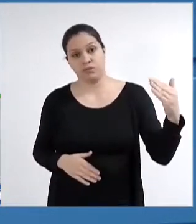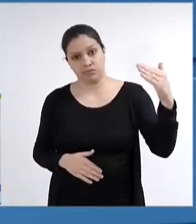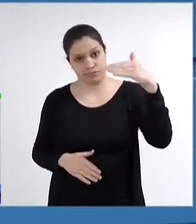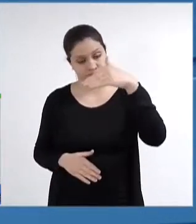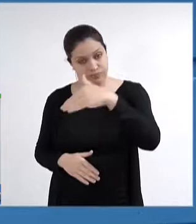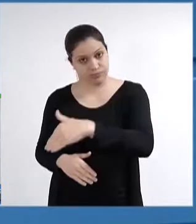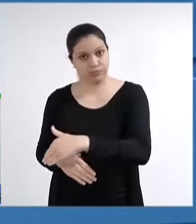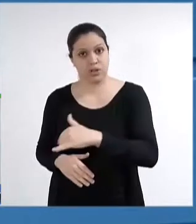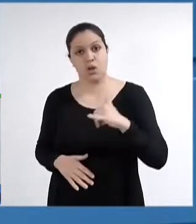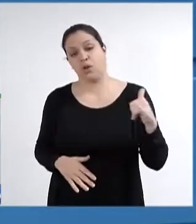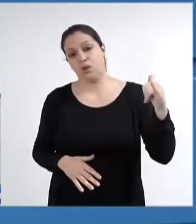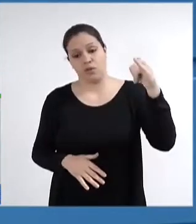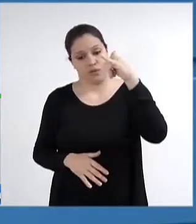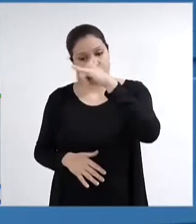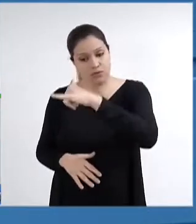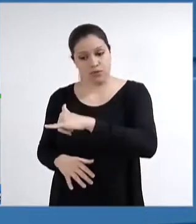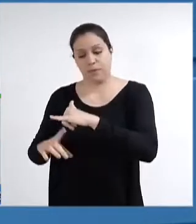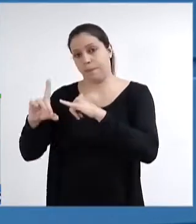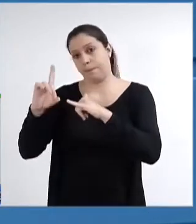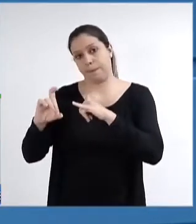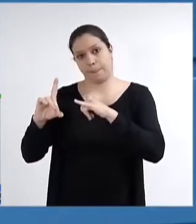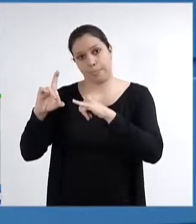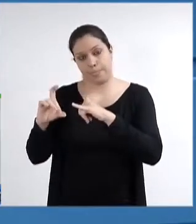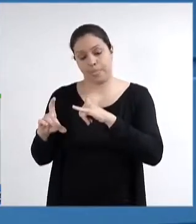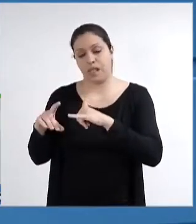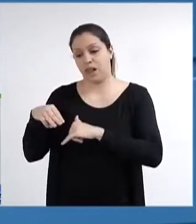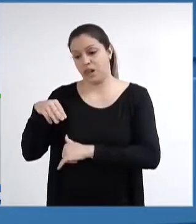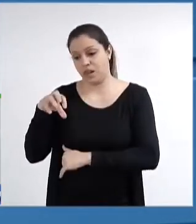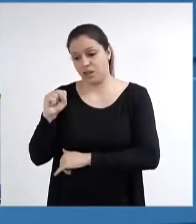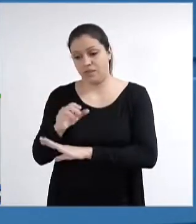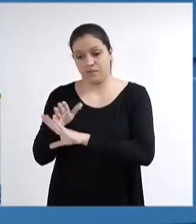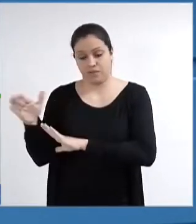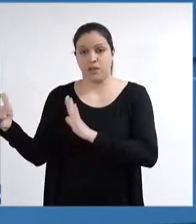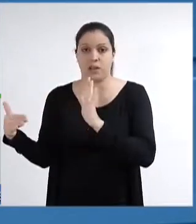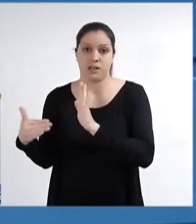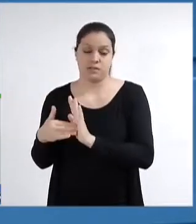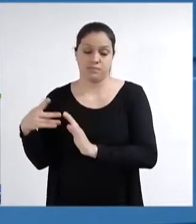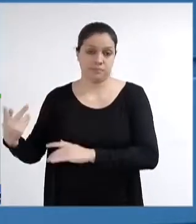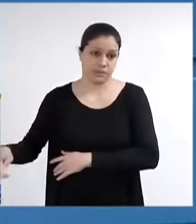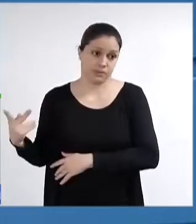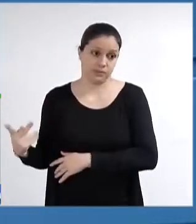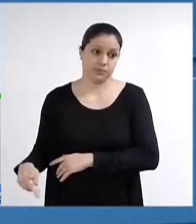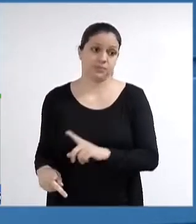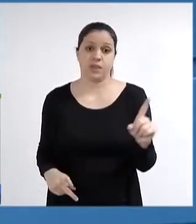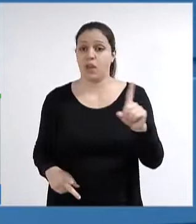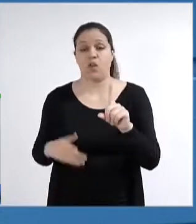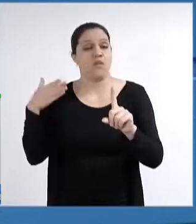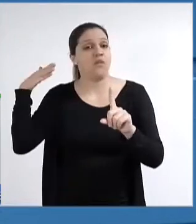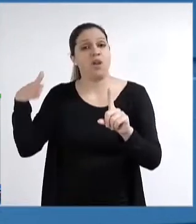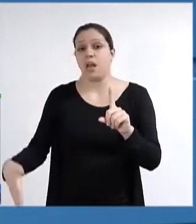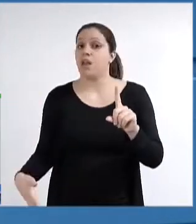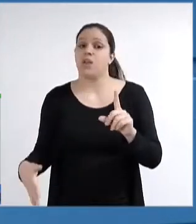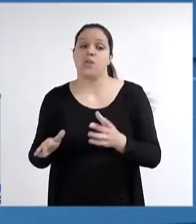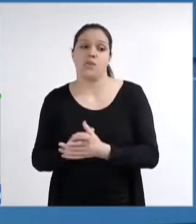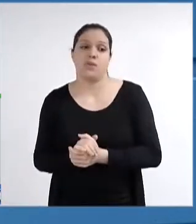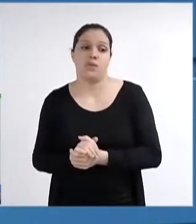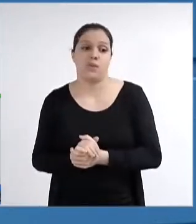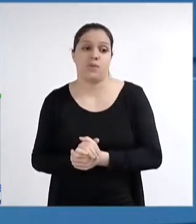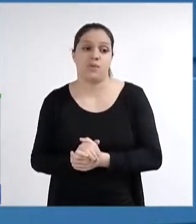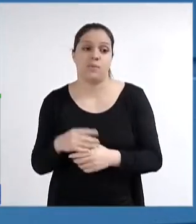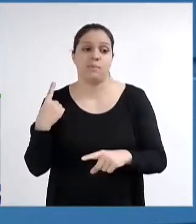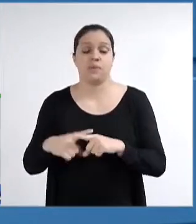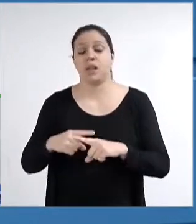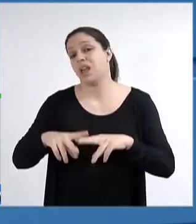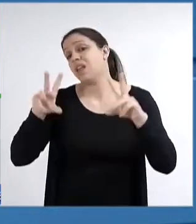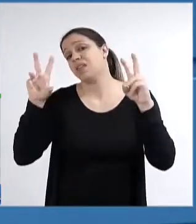desceu em Dourados e foi até Pedro Juan Cabalheiro, ele não veio aqui para tratar de nenhum